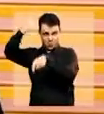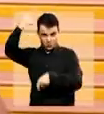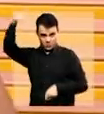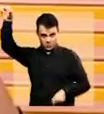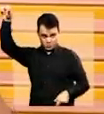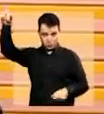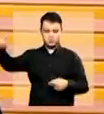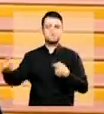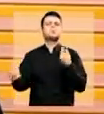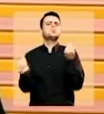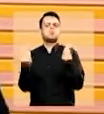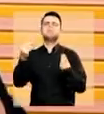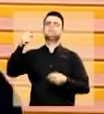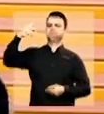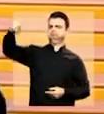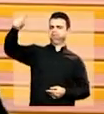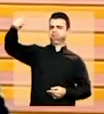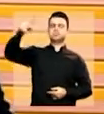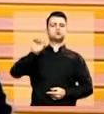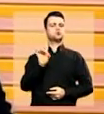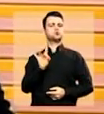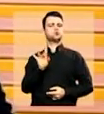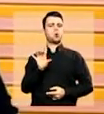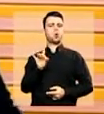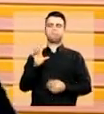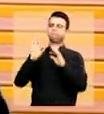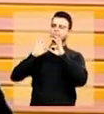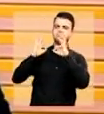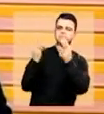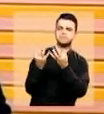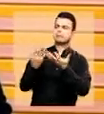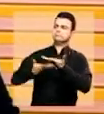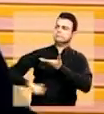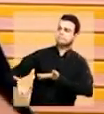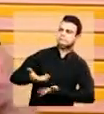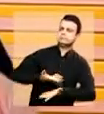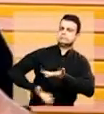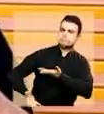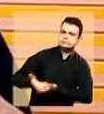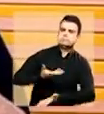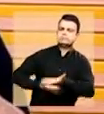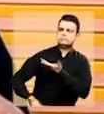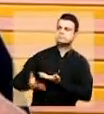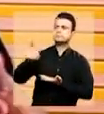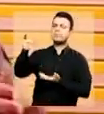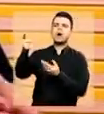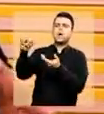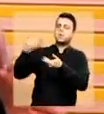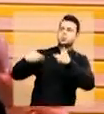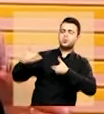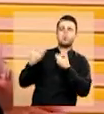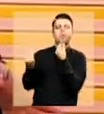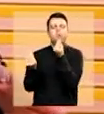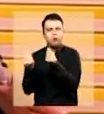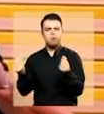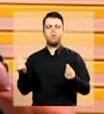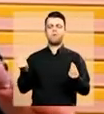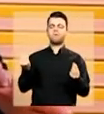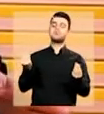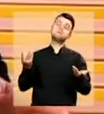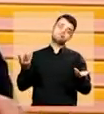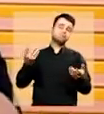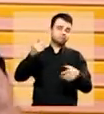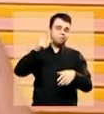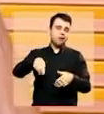vão ter que vivenciar o que aquela família daquele país irá proporcionar. Aí começa o